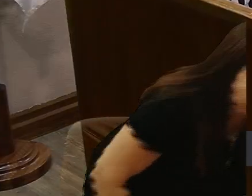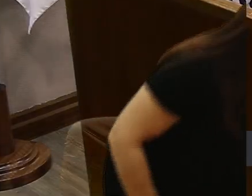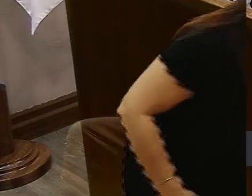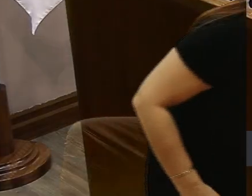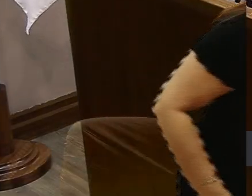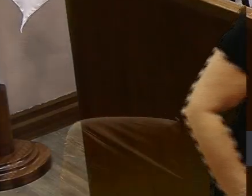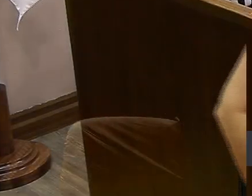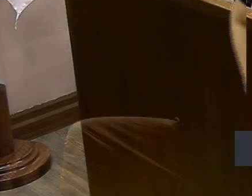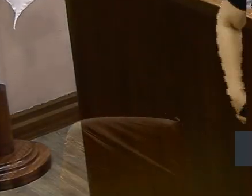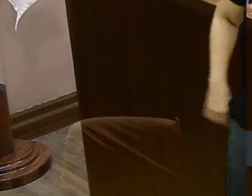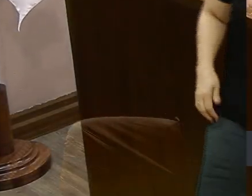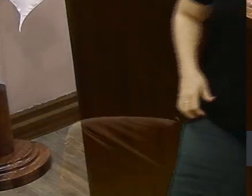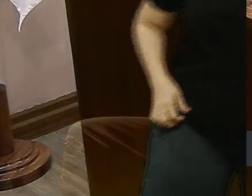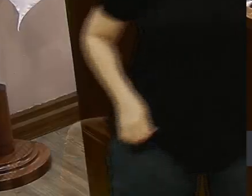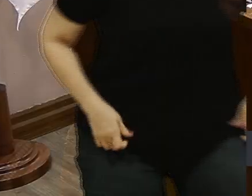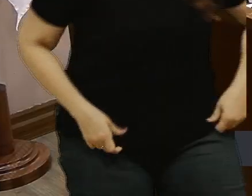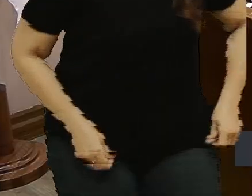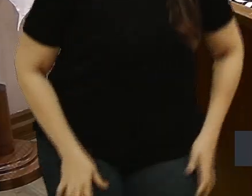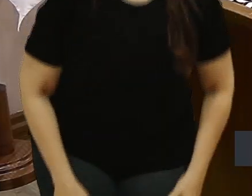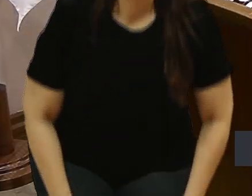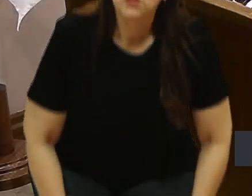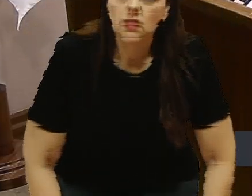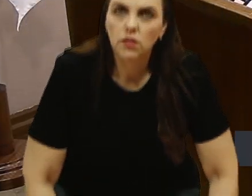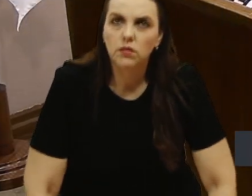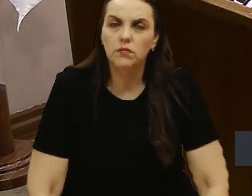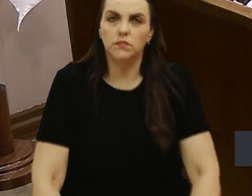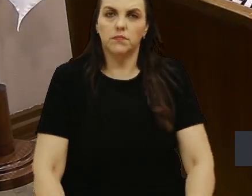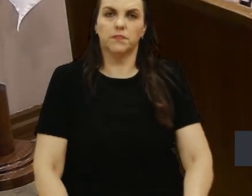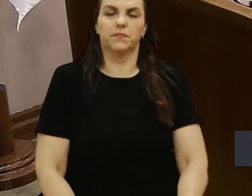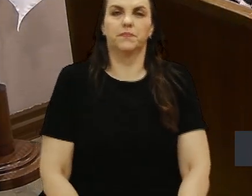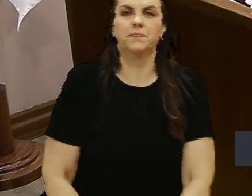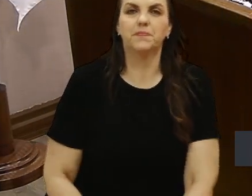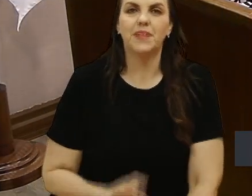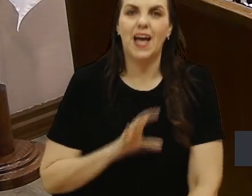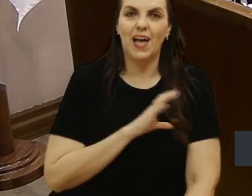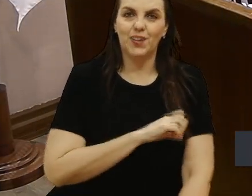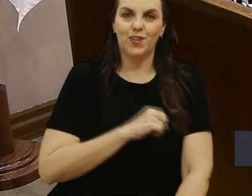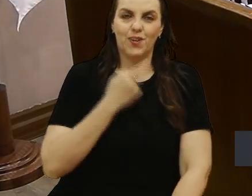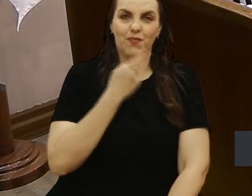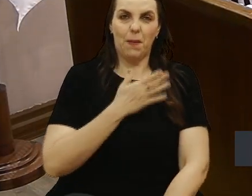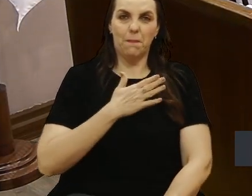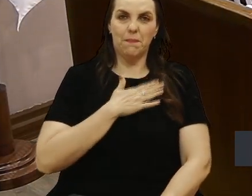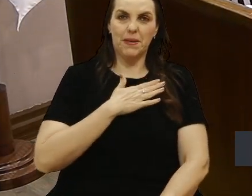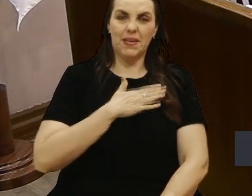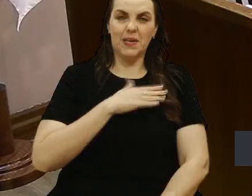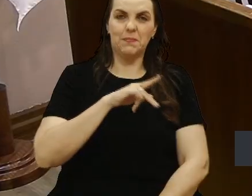presidente, adoro poder falar minha presidente, né, vereadora Daiane?